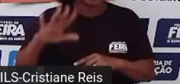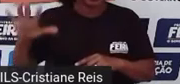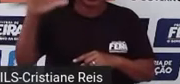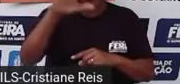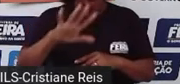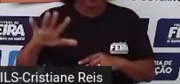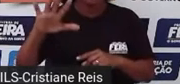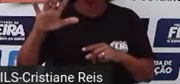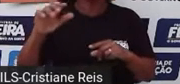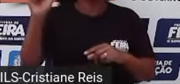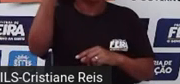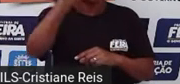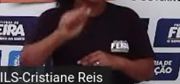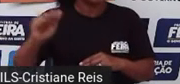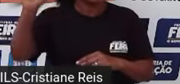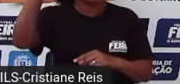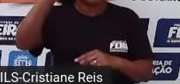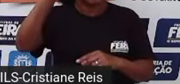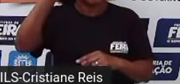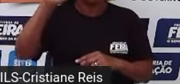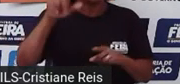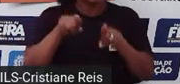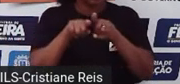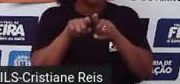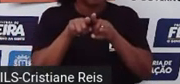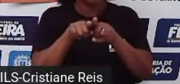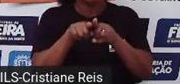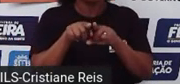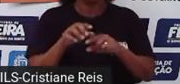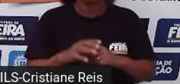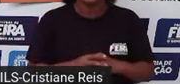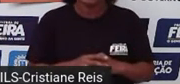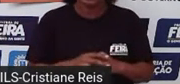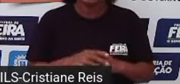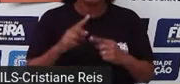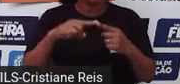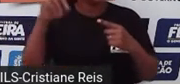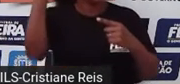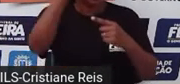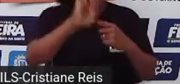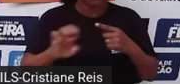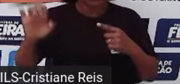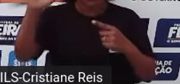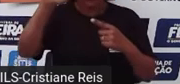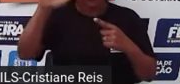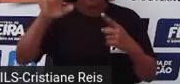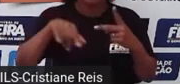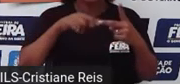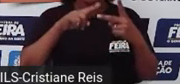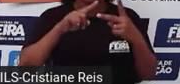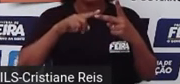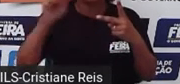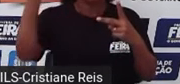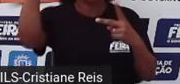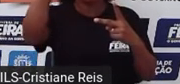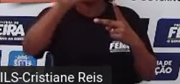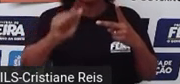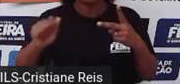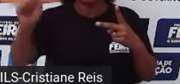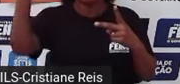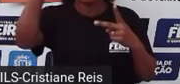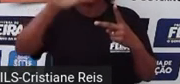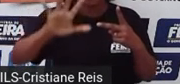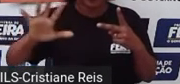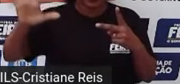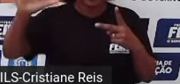negócio continente gelado nós já falamos sobre a Europa e agora nós vamos falar sobre essa parte aqui ó disse tá